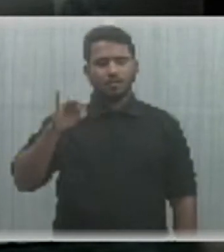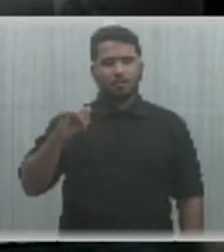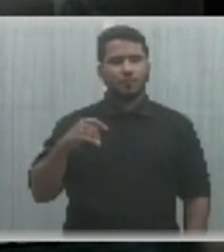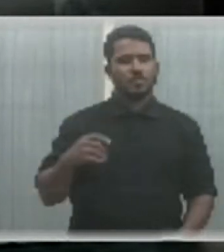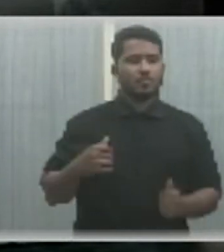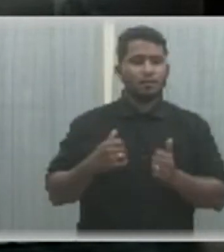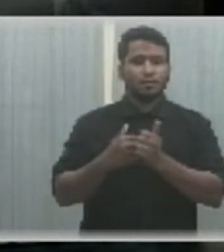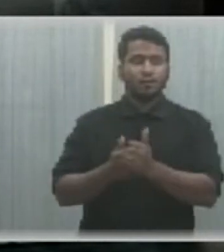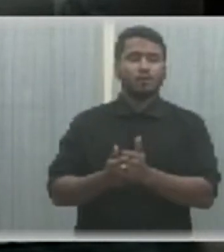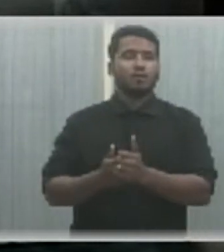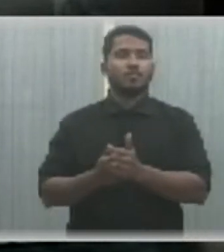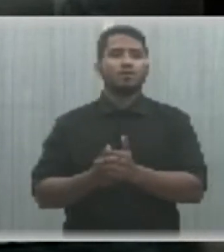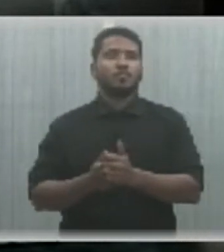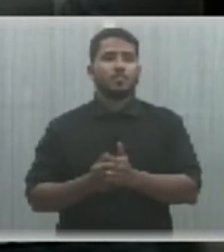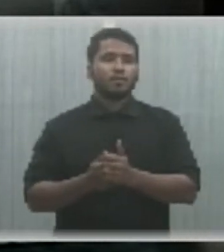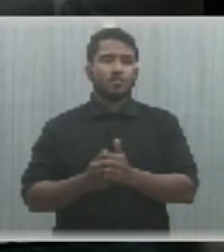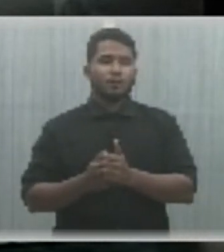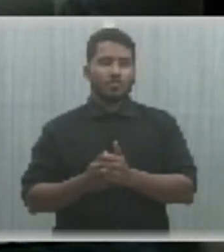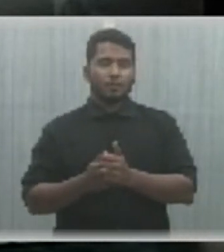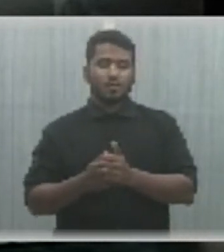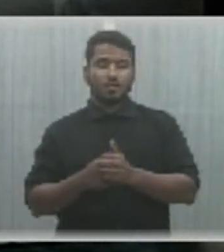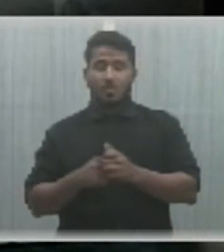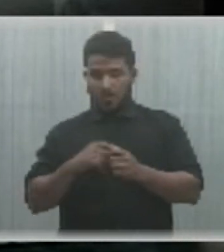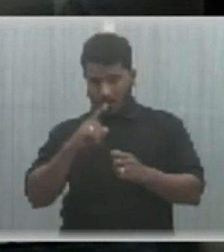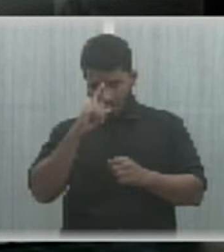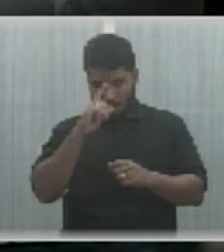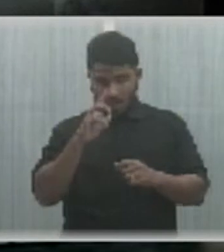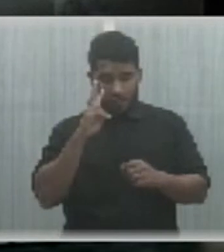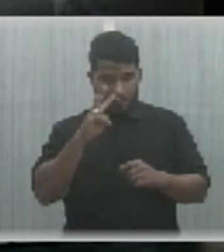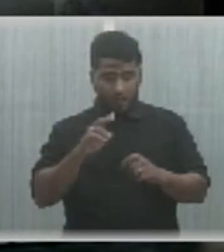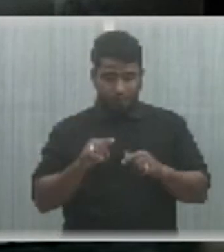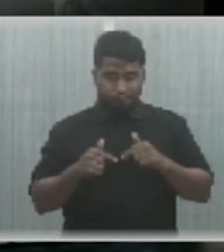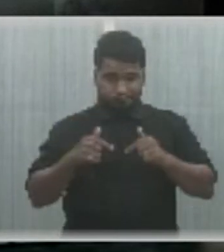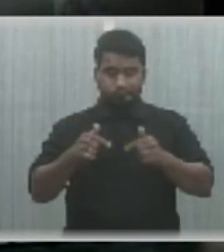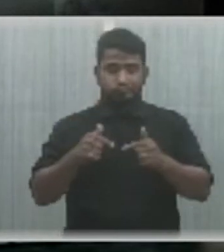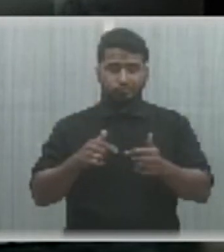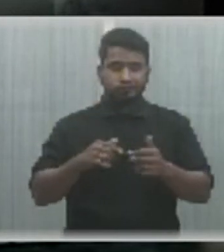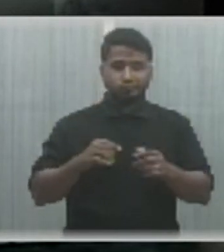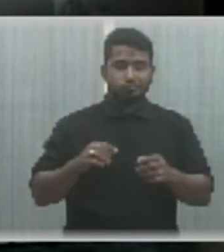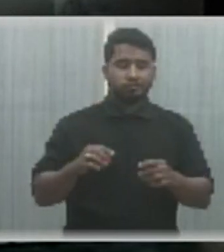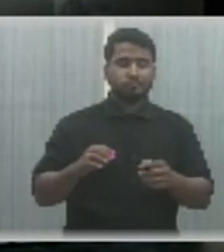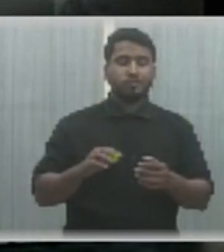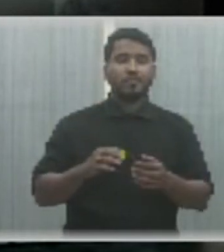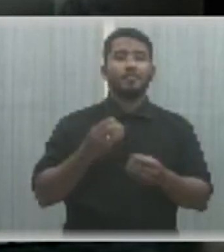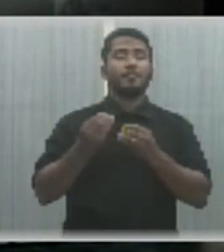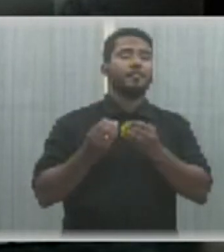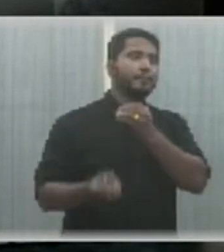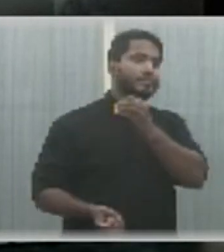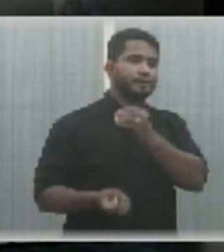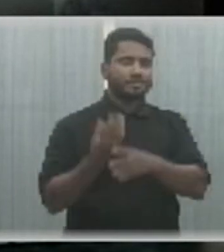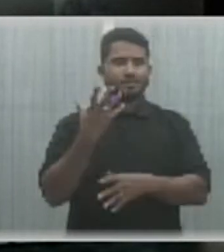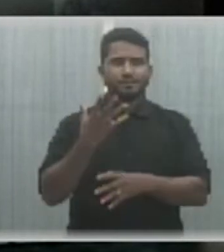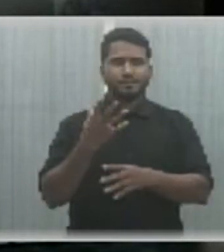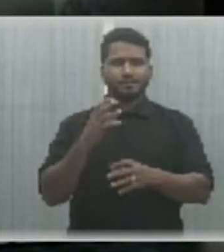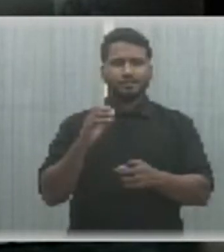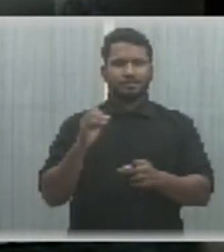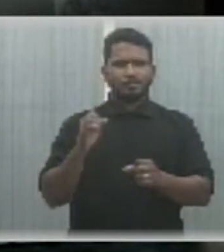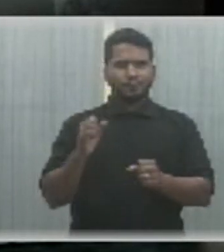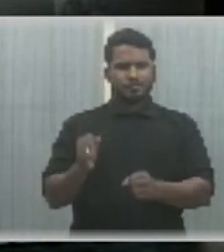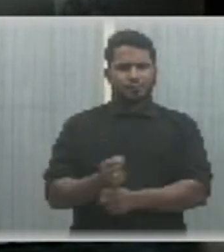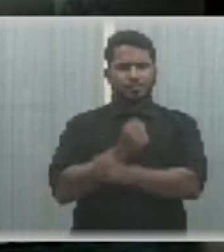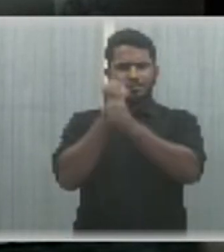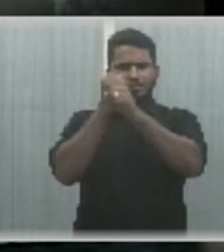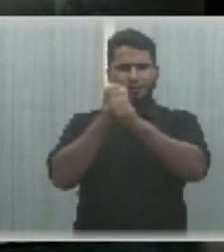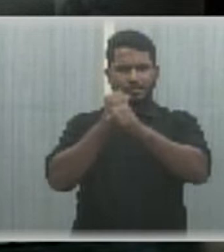a emissão de ordem de serviços para implantação, reforma de um estádio ali